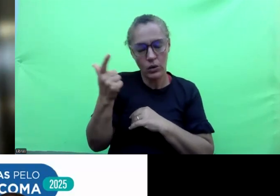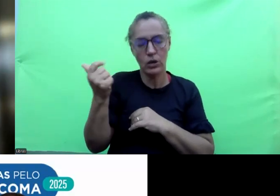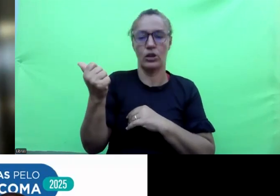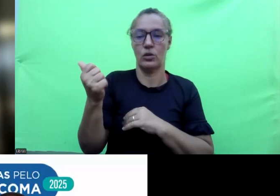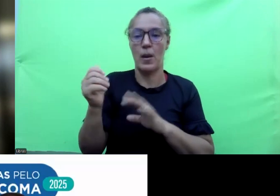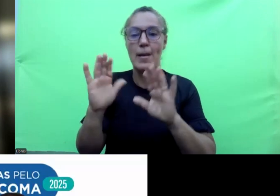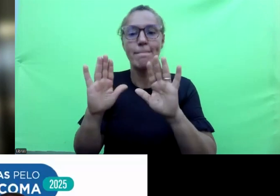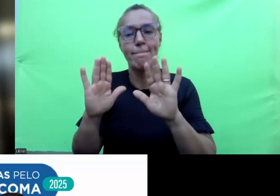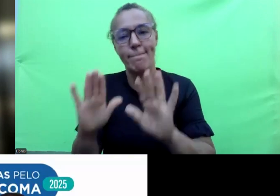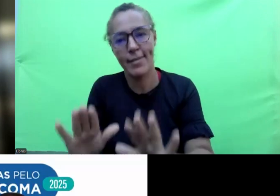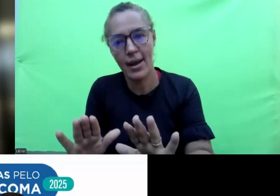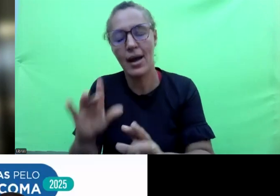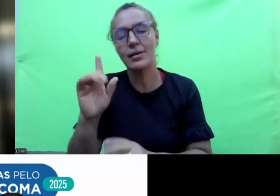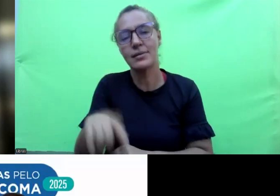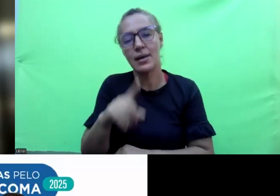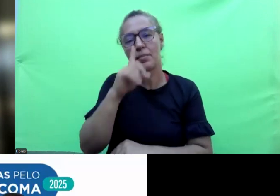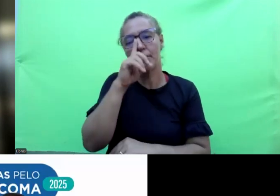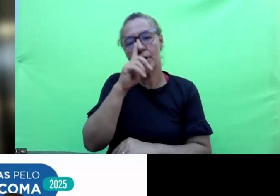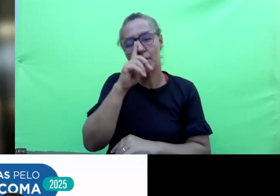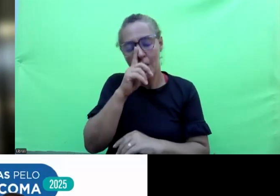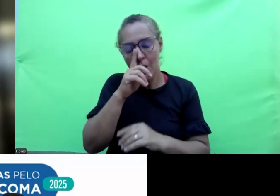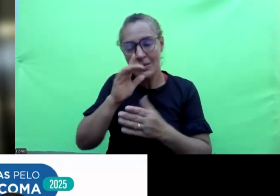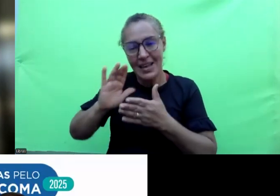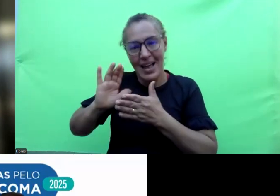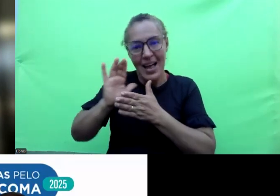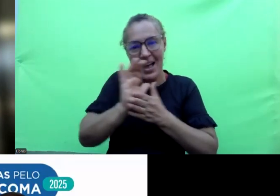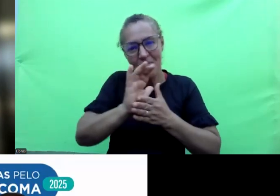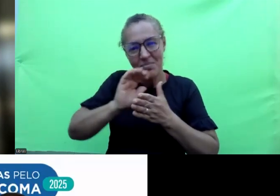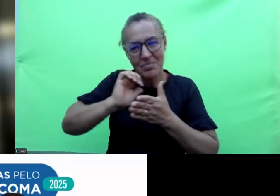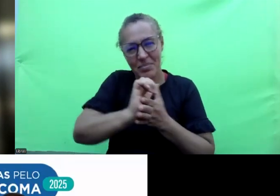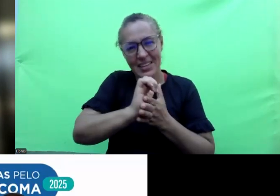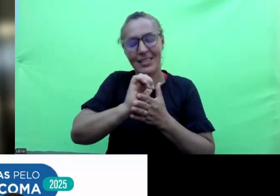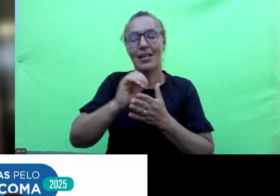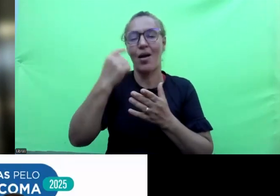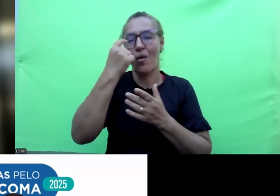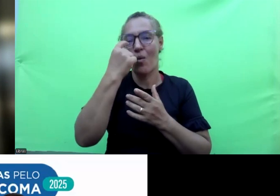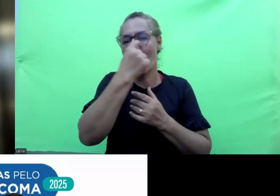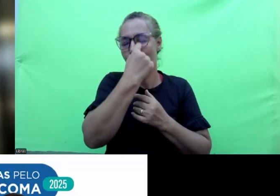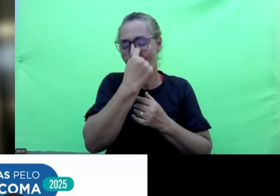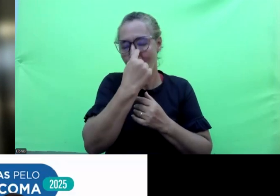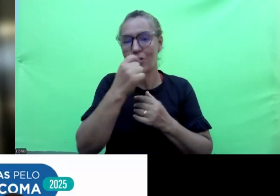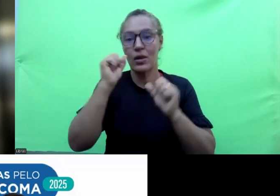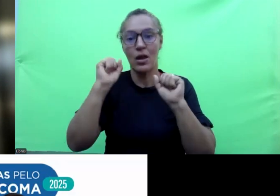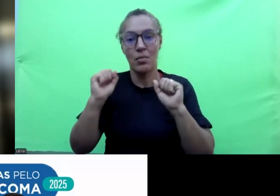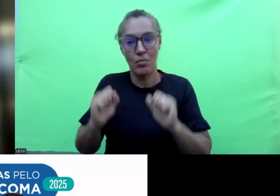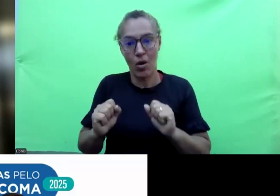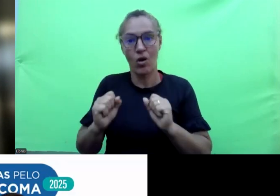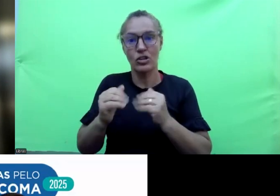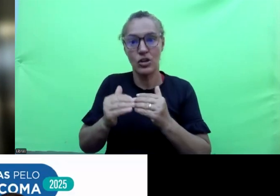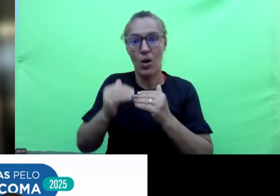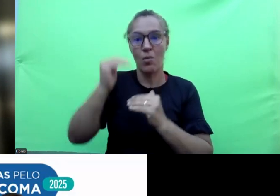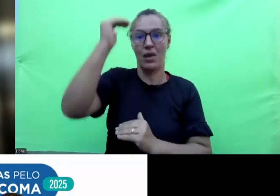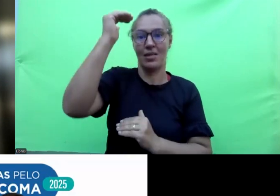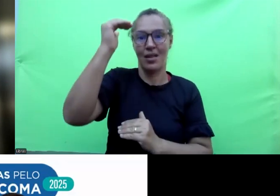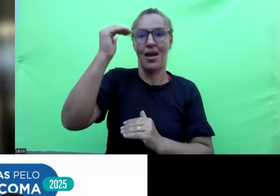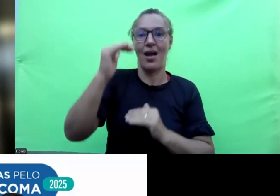que tem esse risco de comprimir o olho, né? E esse estudo que eu citei para vocês mostra às vezes que a pressão pode chegar a 30, 40,